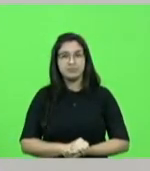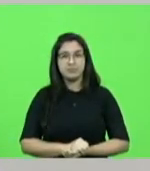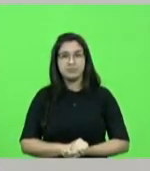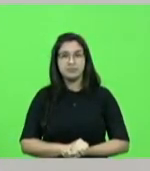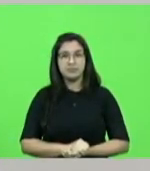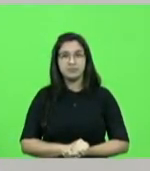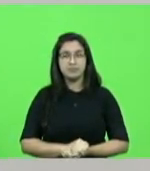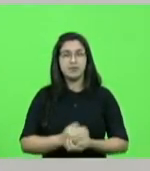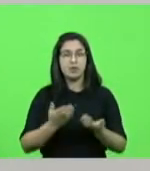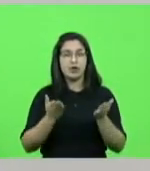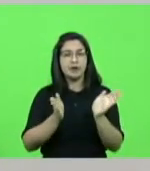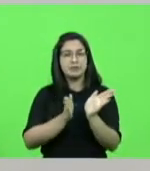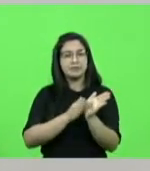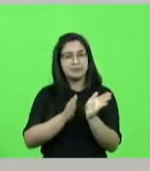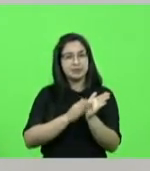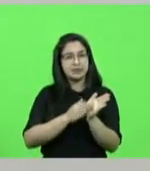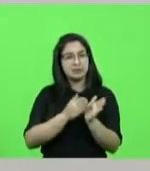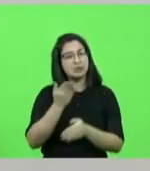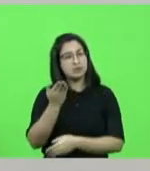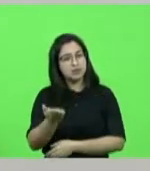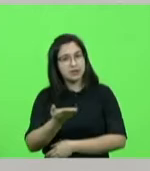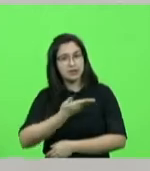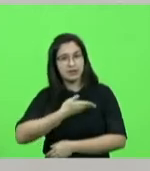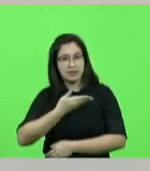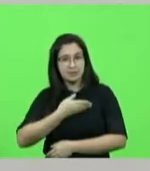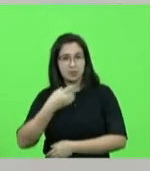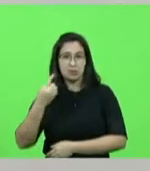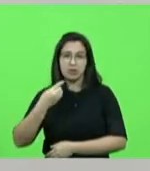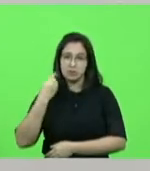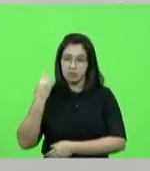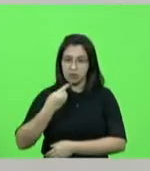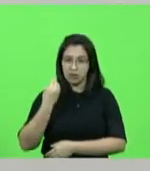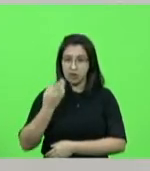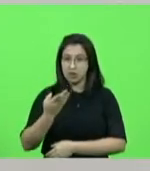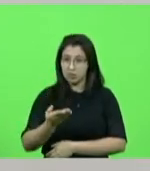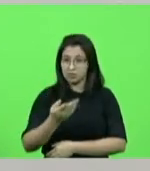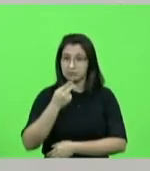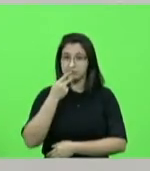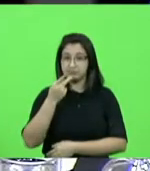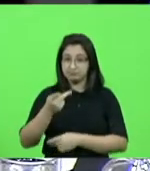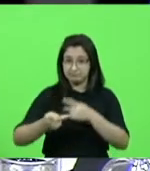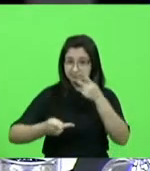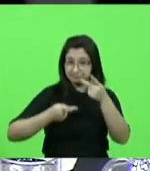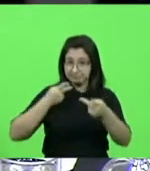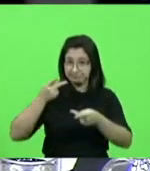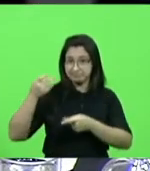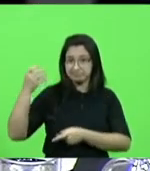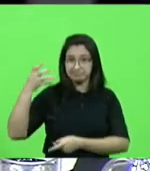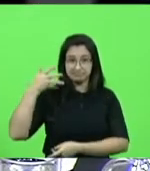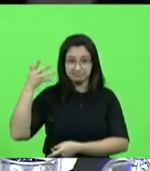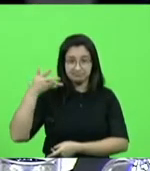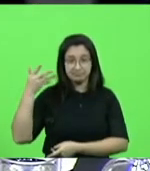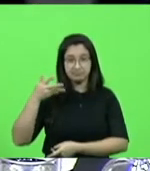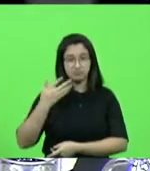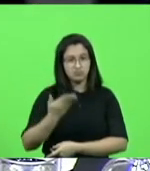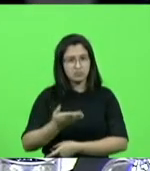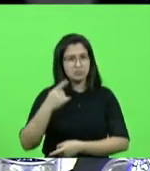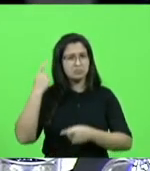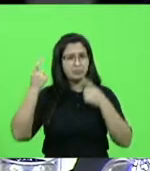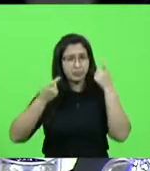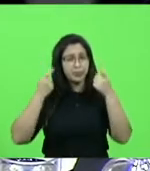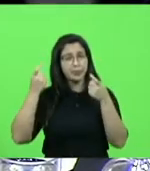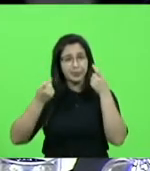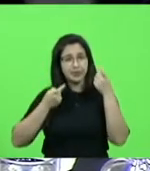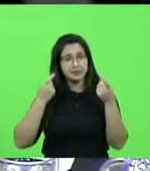quero parabenizá-lo, nobre colega deputado, pela sua manifestação, pela sua preocupação.